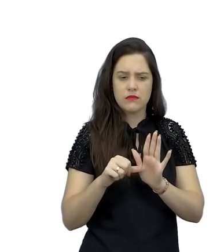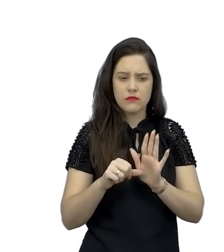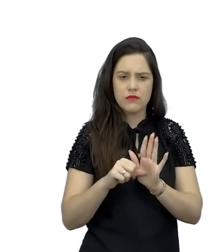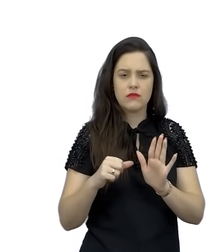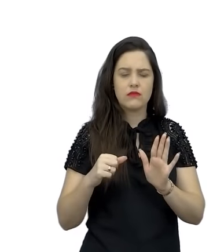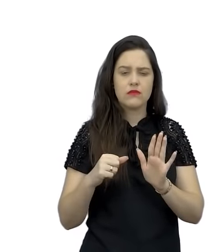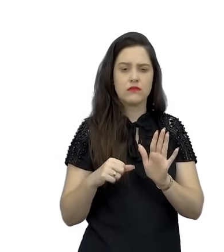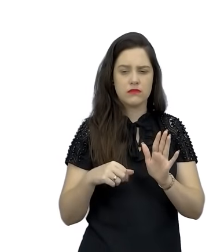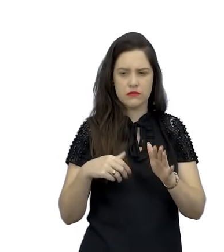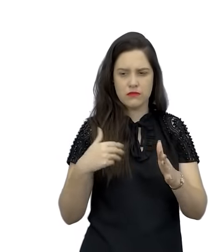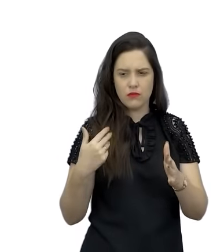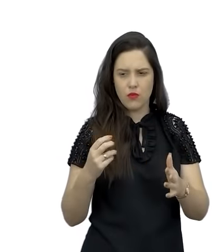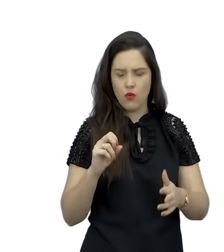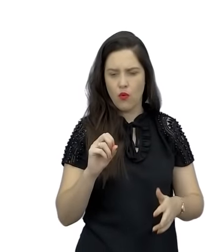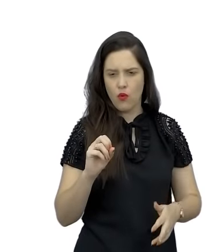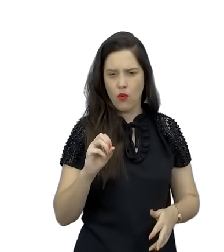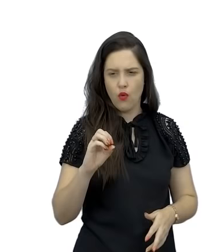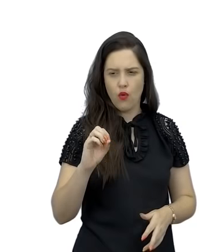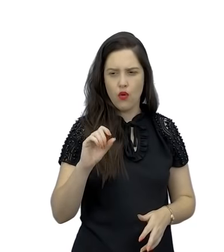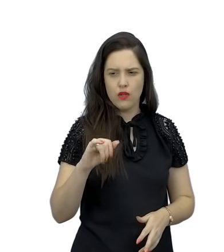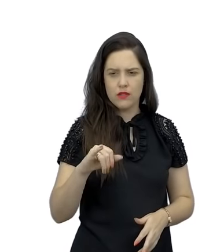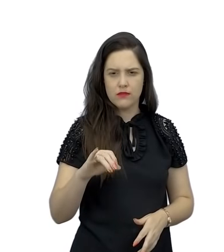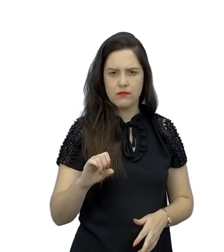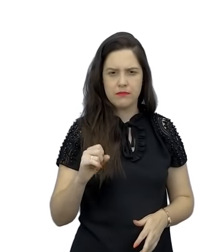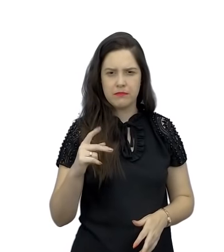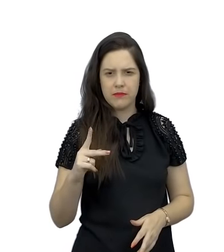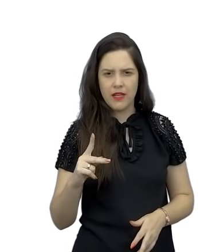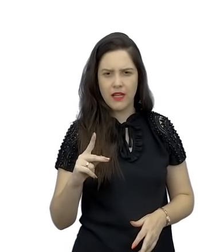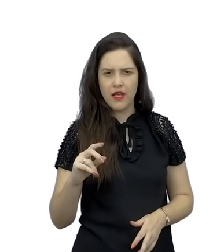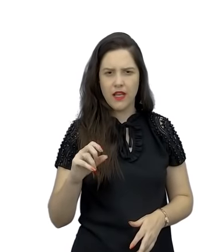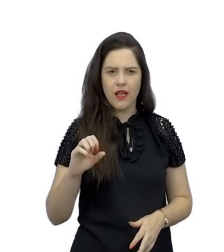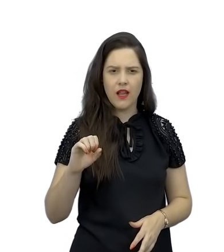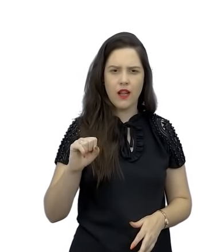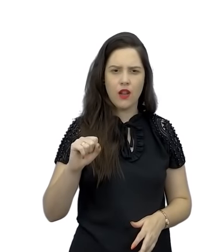Polya, Pozo, numa formação do ano passado.